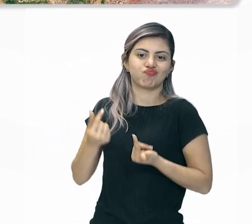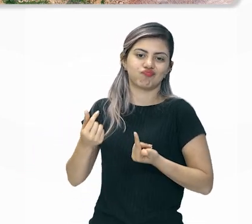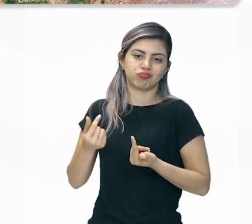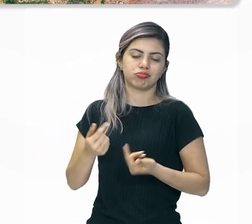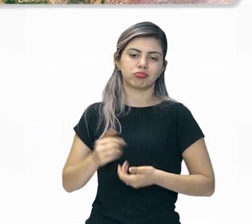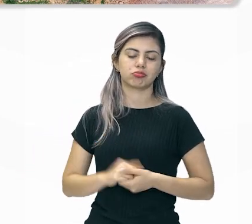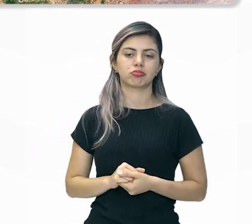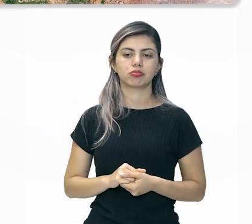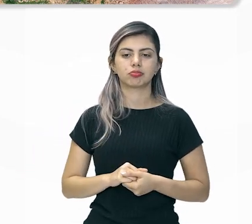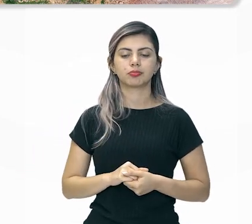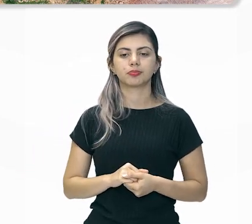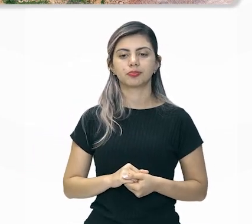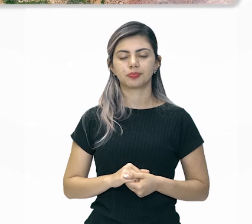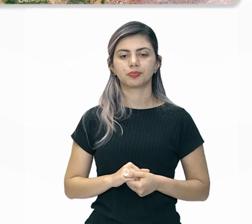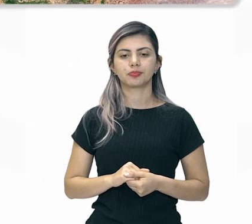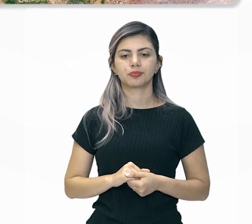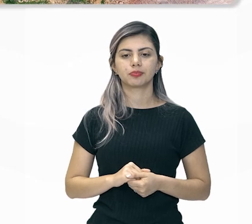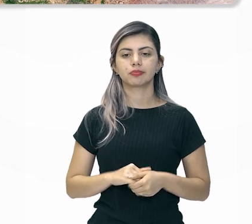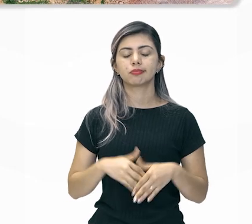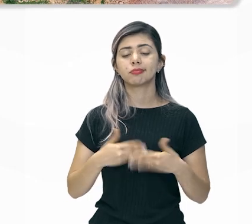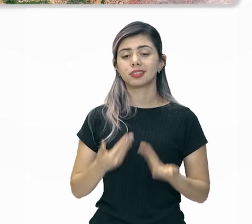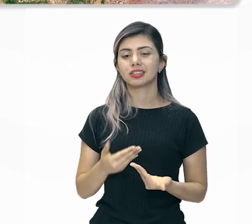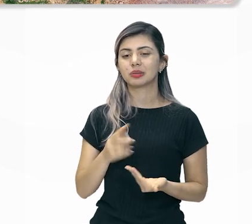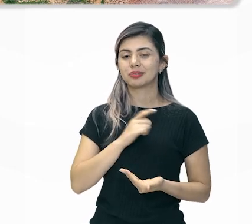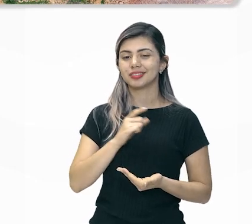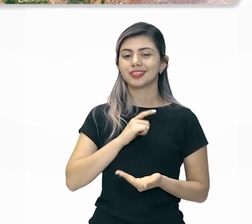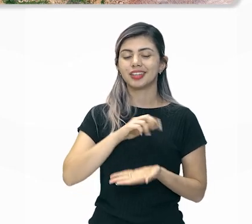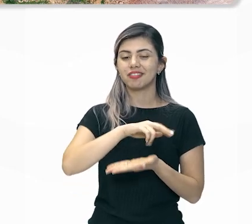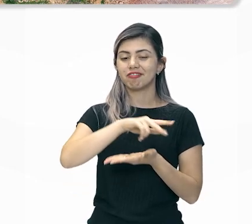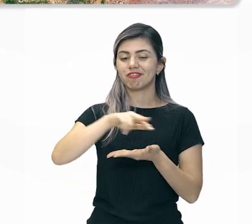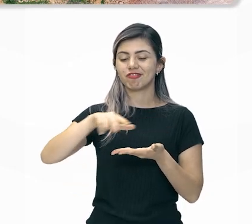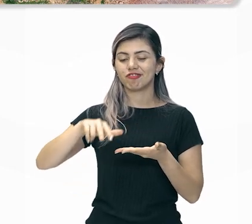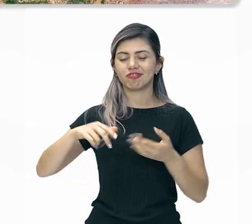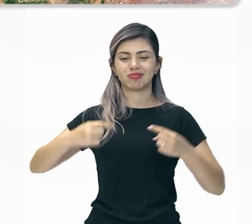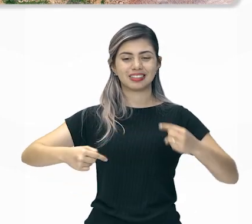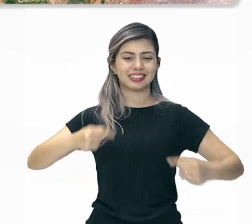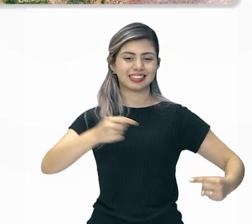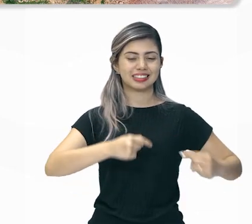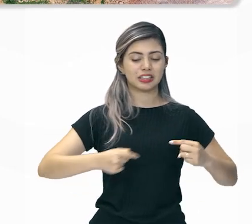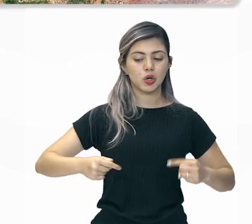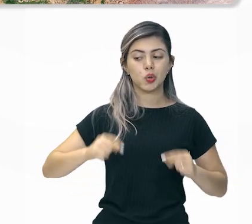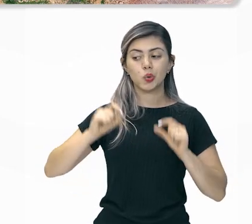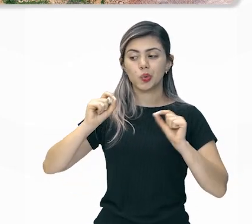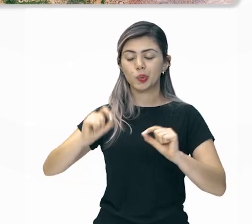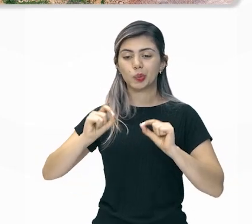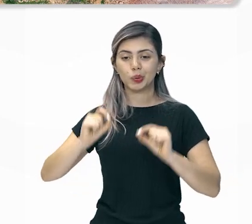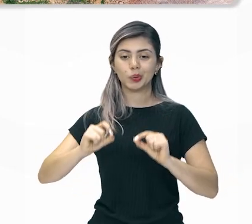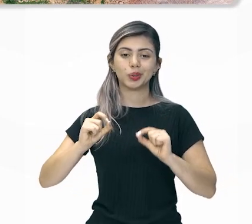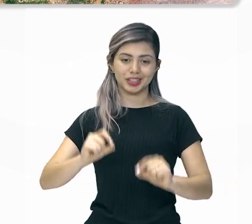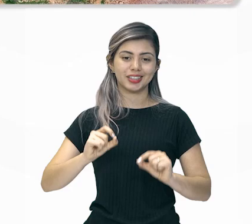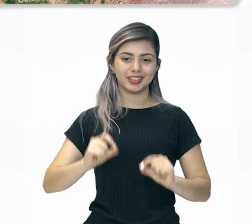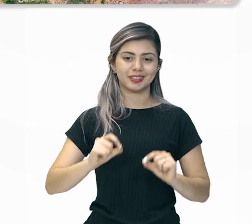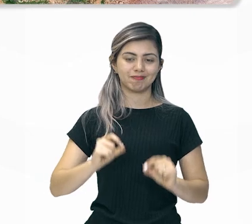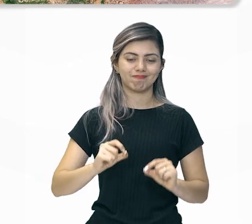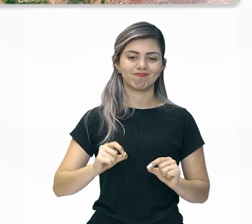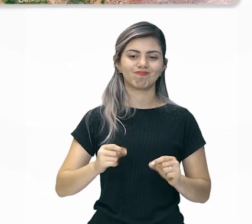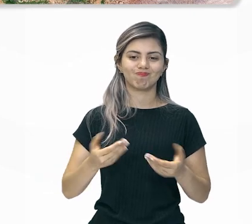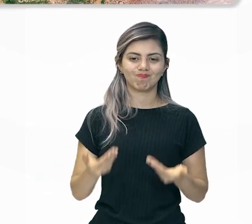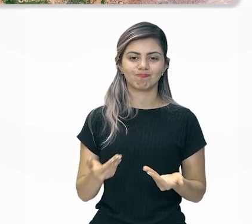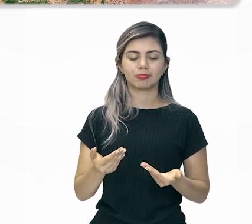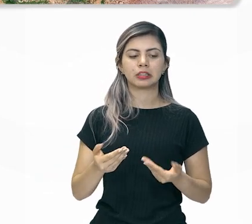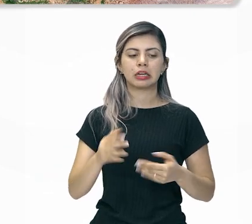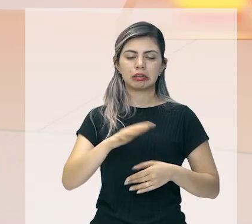as produções ilegais, né? Então isso tem toda essa discussão, né, com relação ao que fazer dentro da fronteira agropecuária